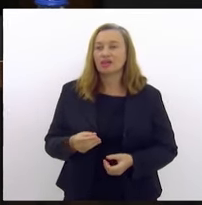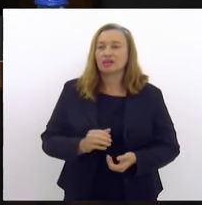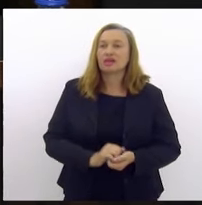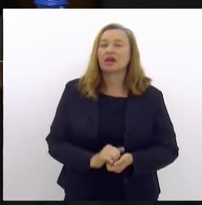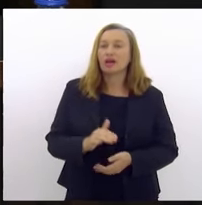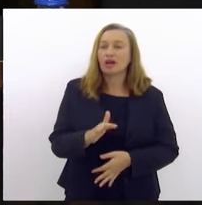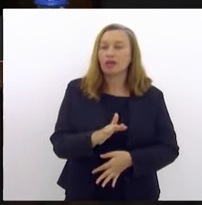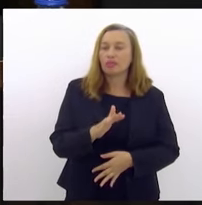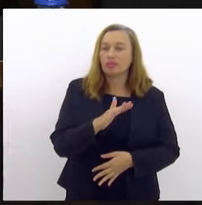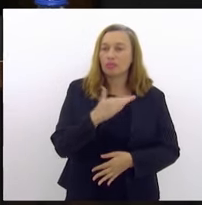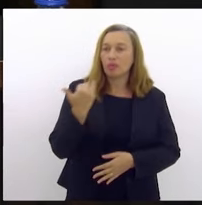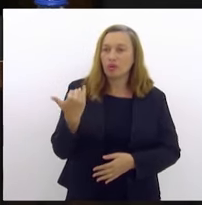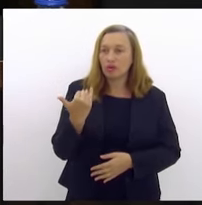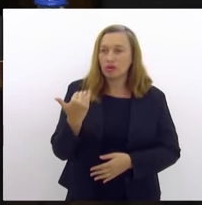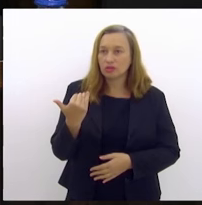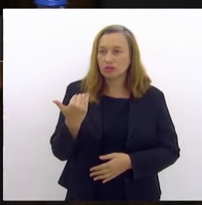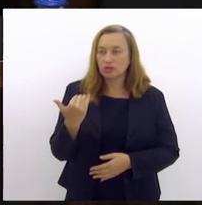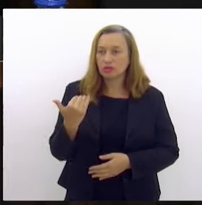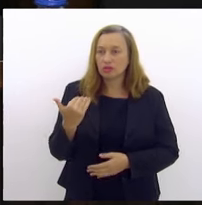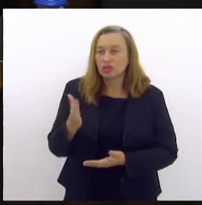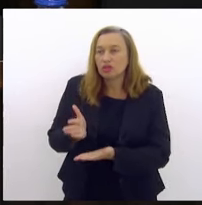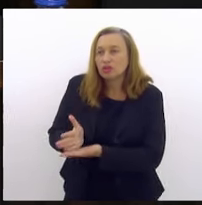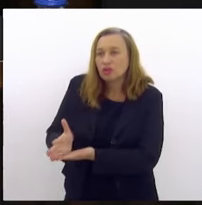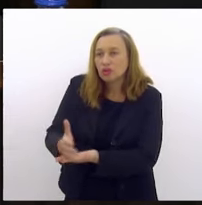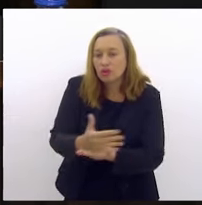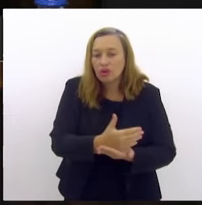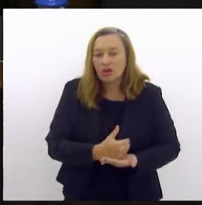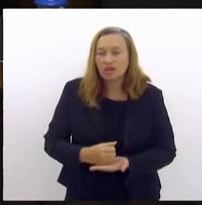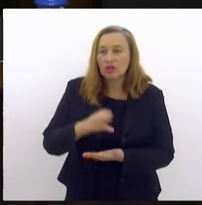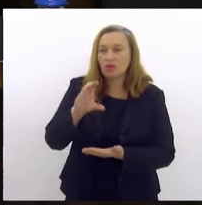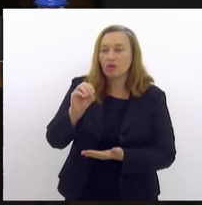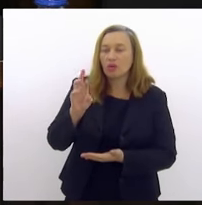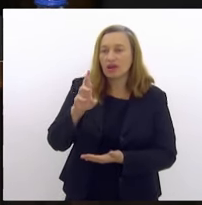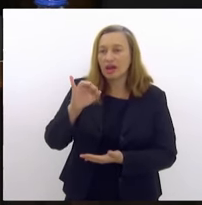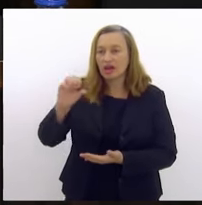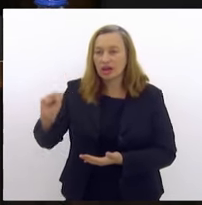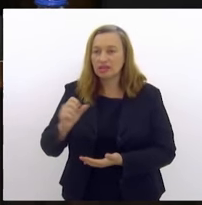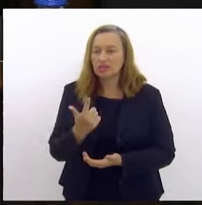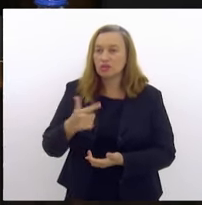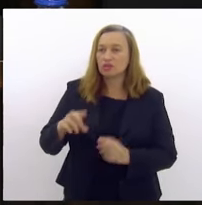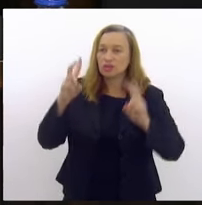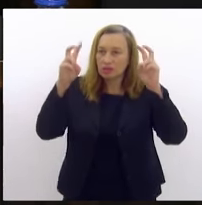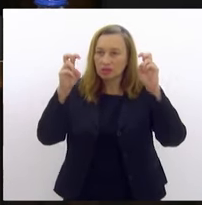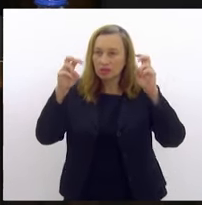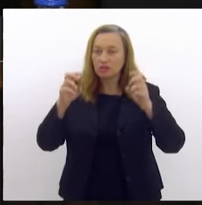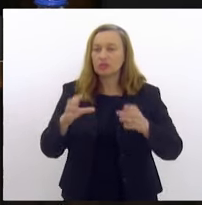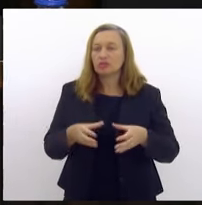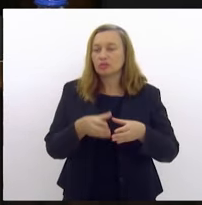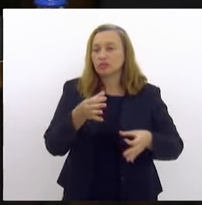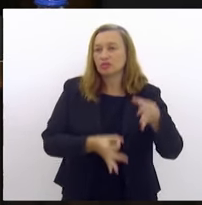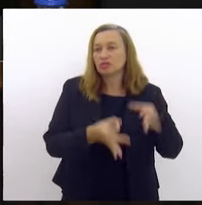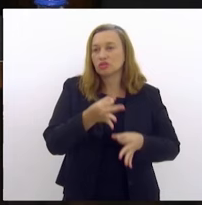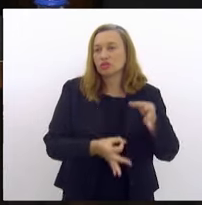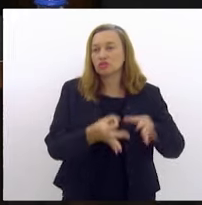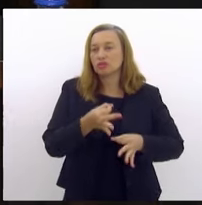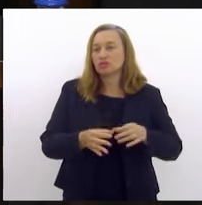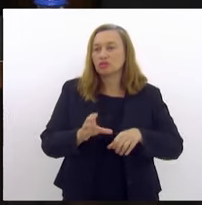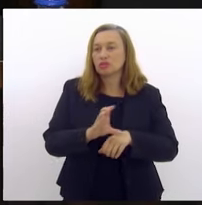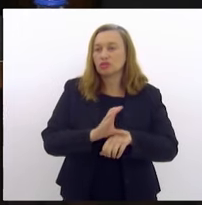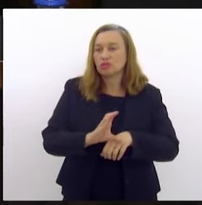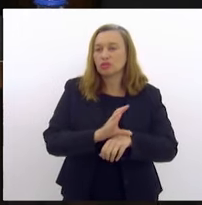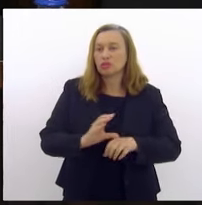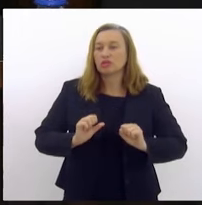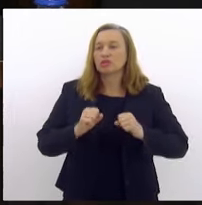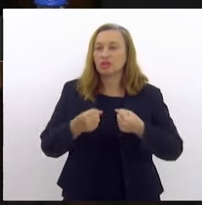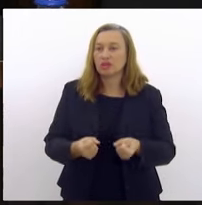morte, extração e coleta de corais e da outras providências. Parecer das comissões de Constituição e Justiça, pela condicionalidade, defesa